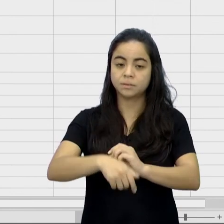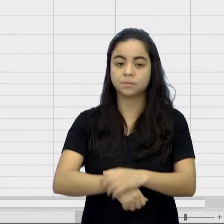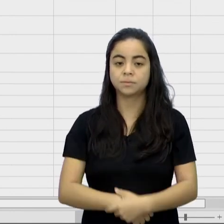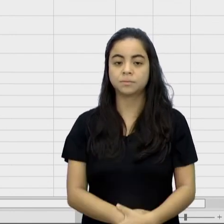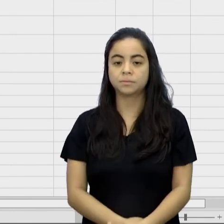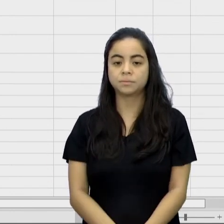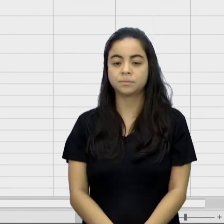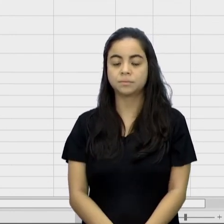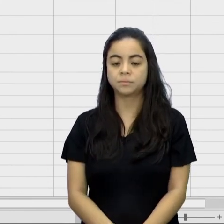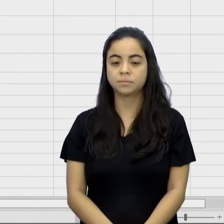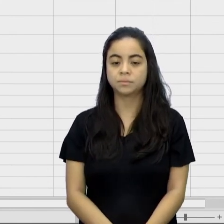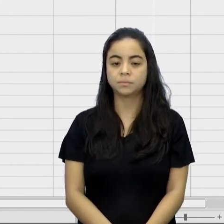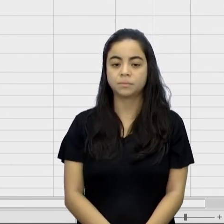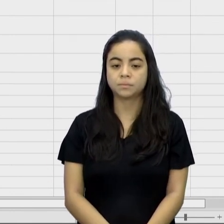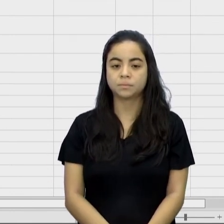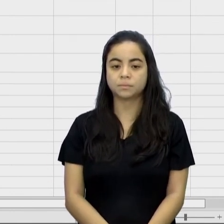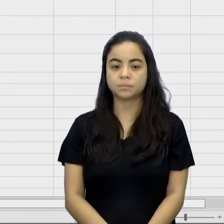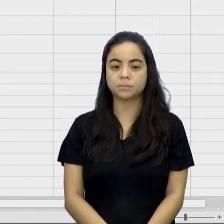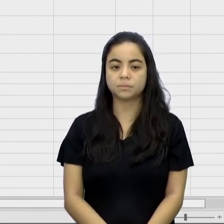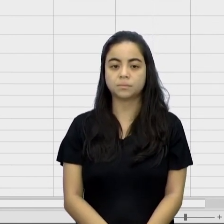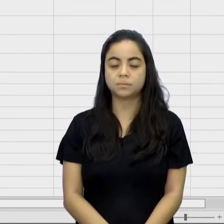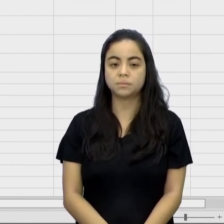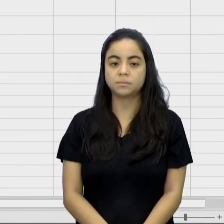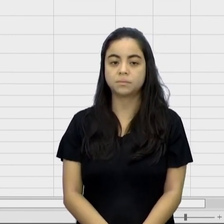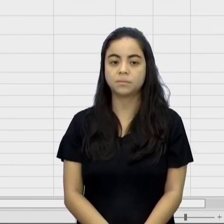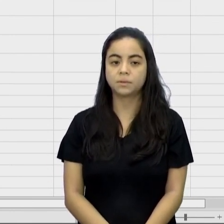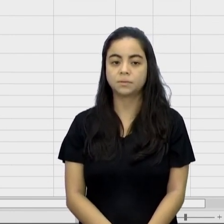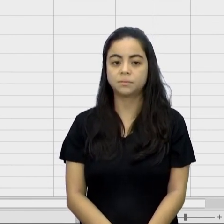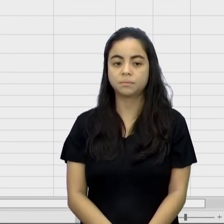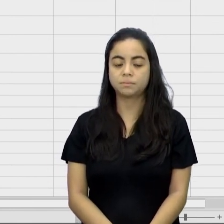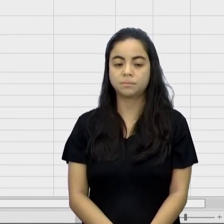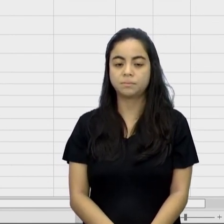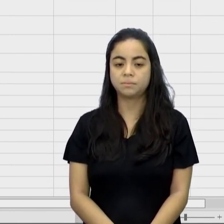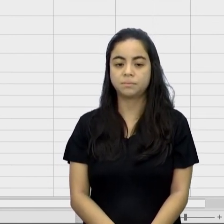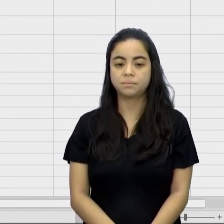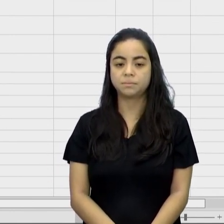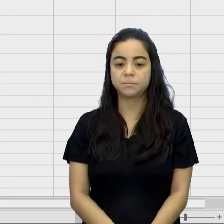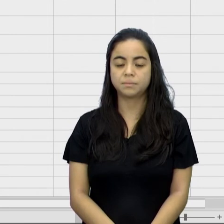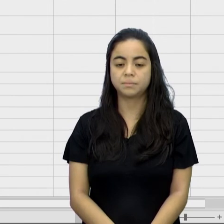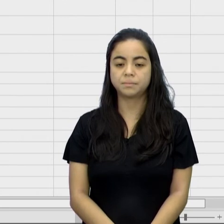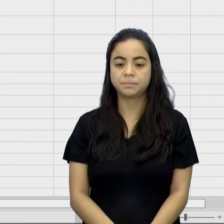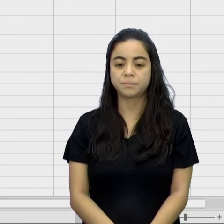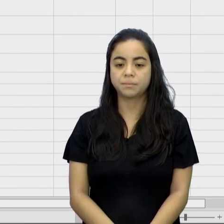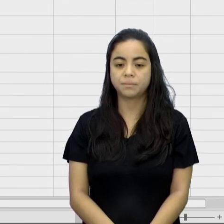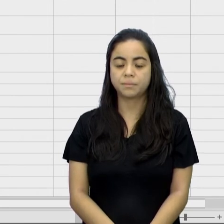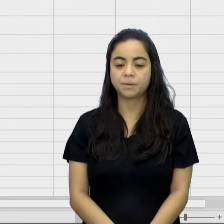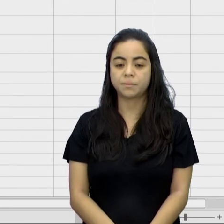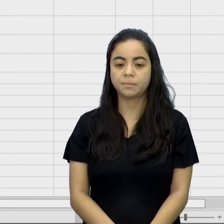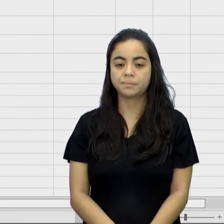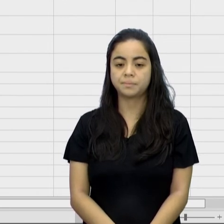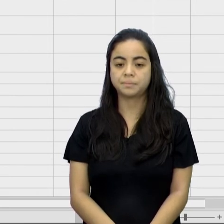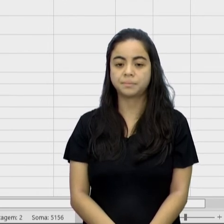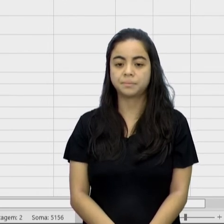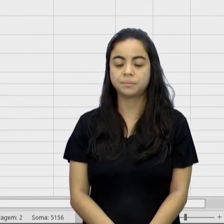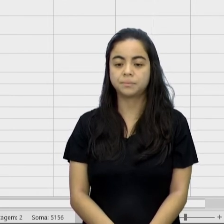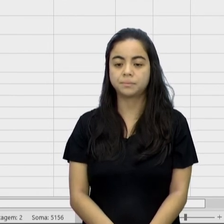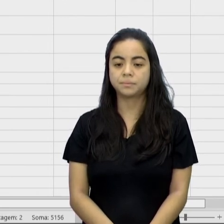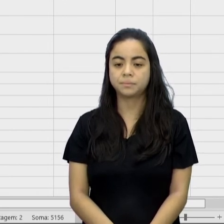estava olhando, tá? É 18, né? 18 a fonte. Tá